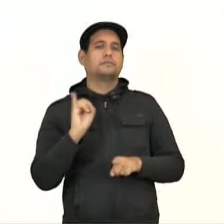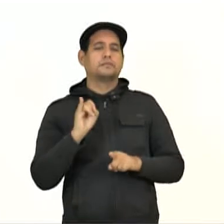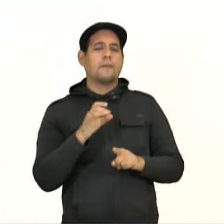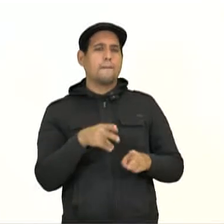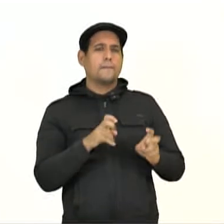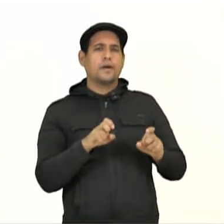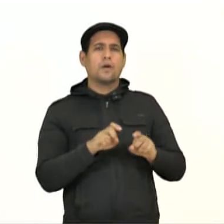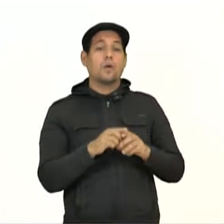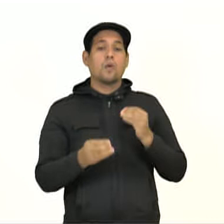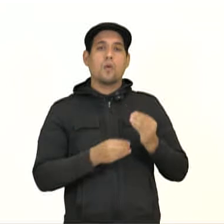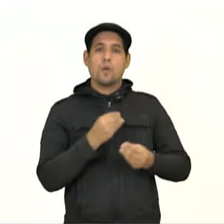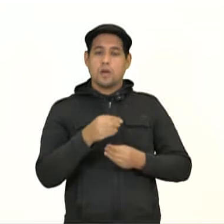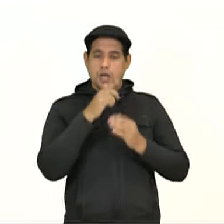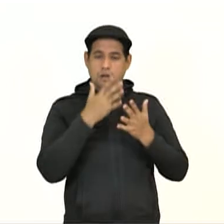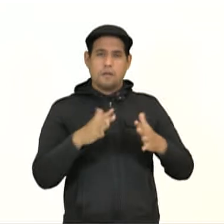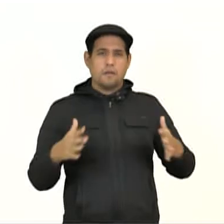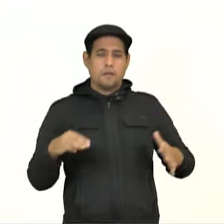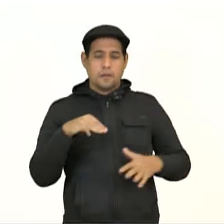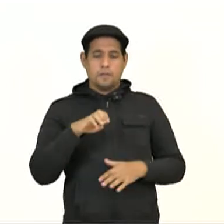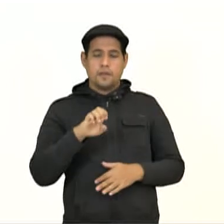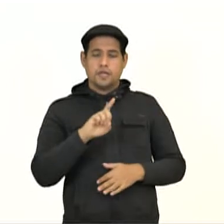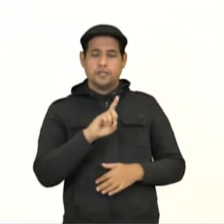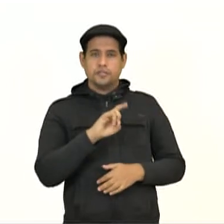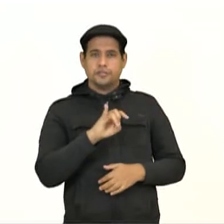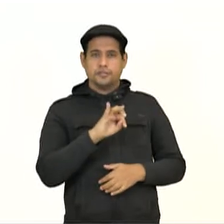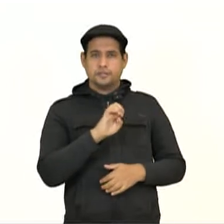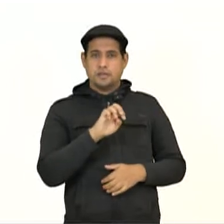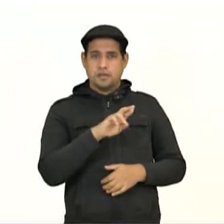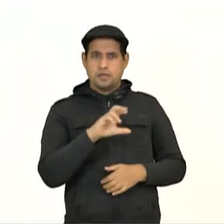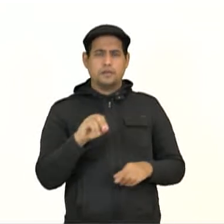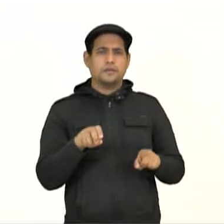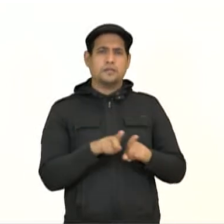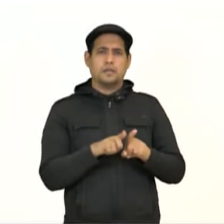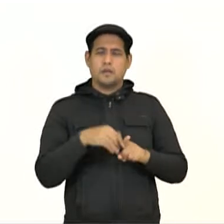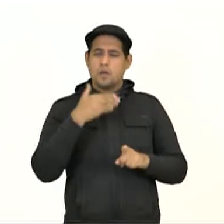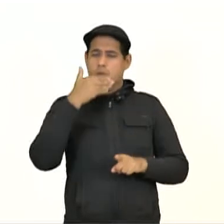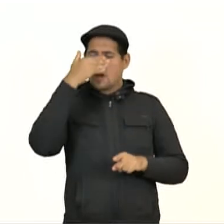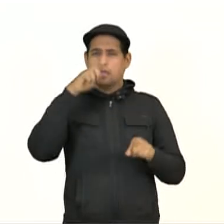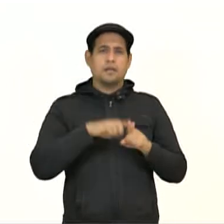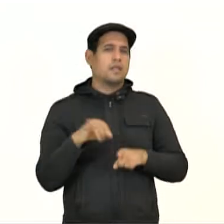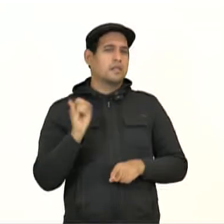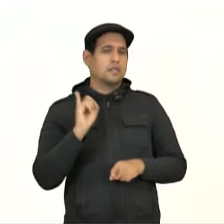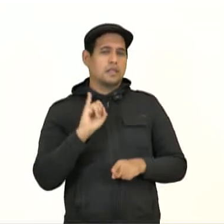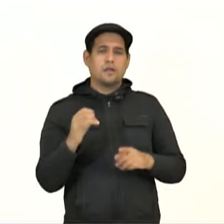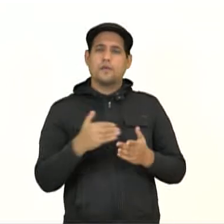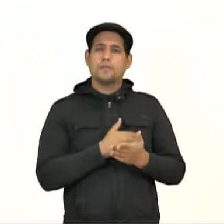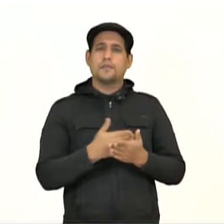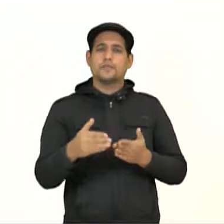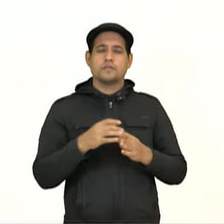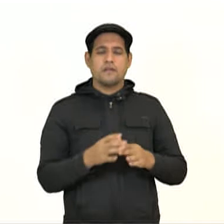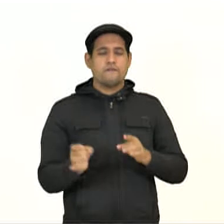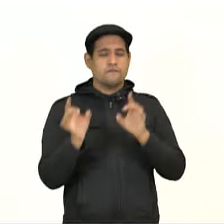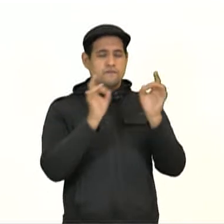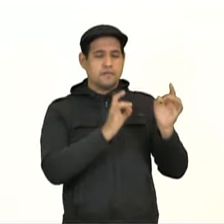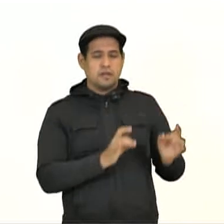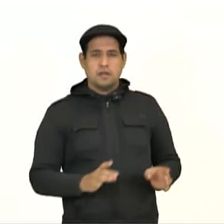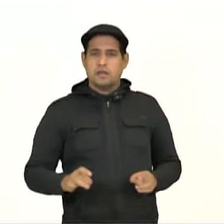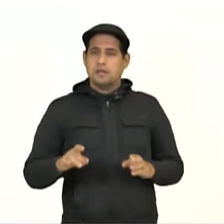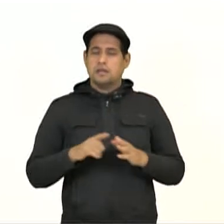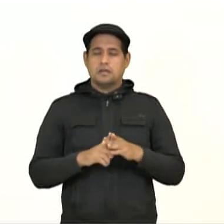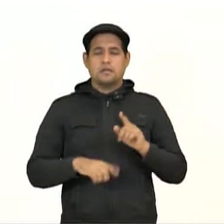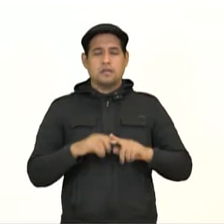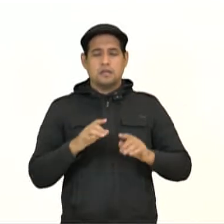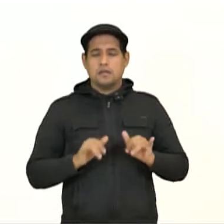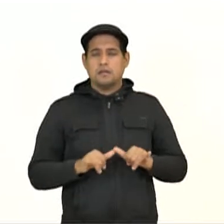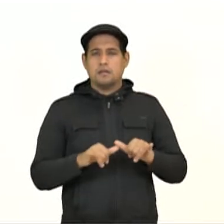era feito pelo mar Mediterrâneo, tá vendo? Os árabes e os italianos atuavam na comercialização de mercadorias